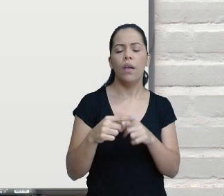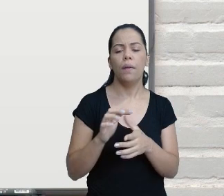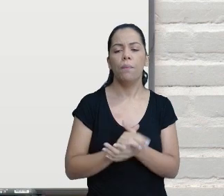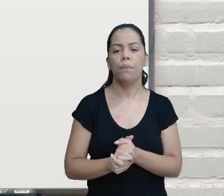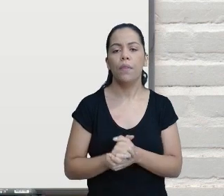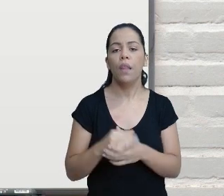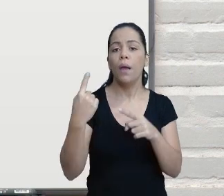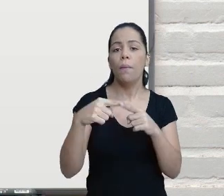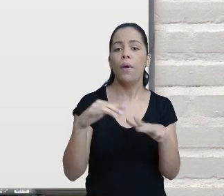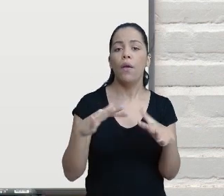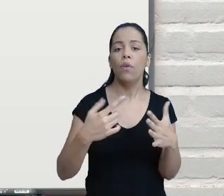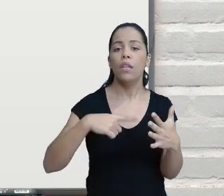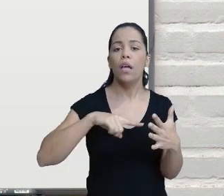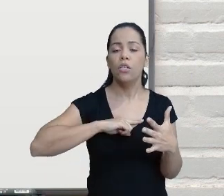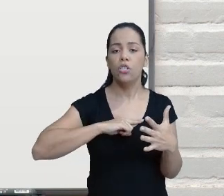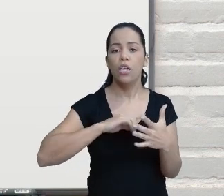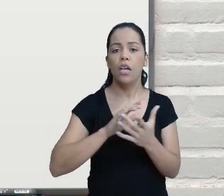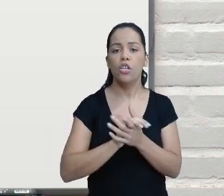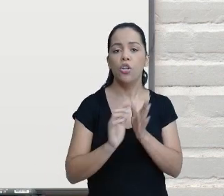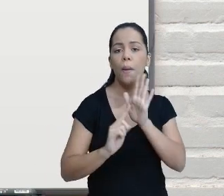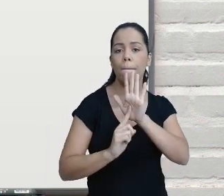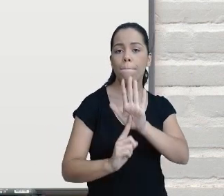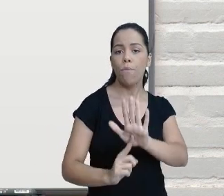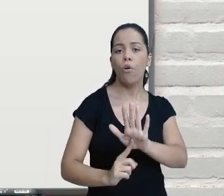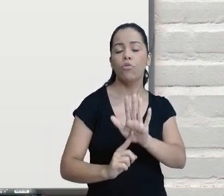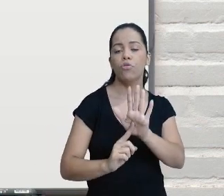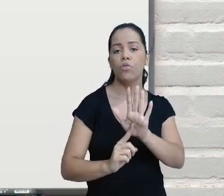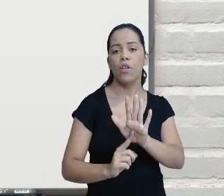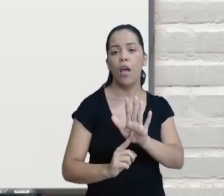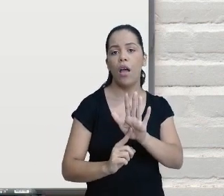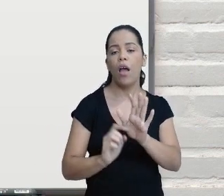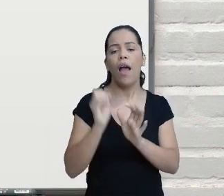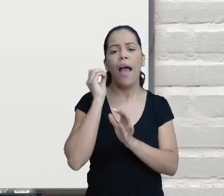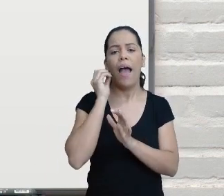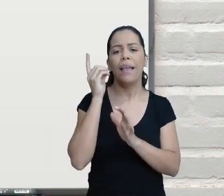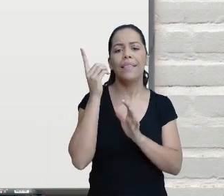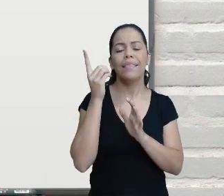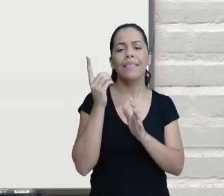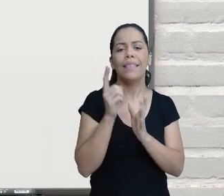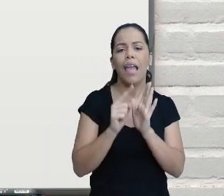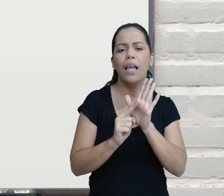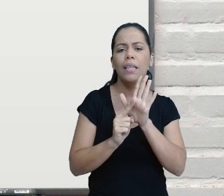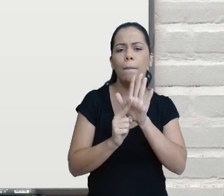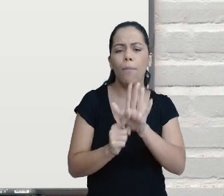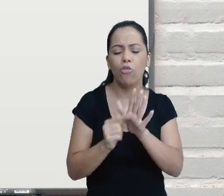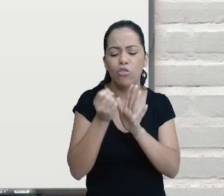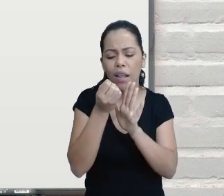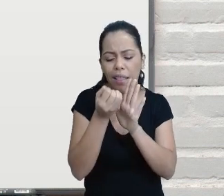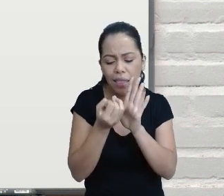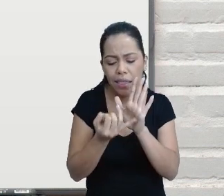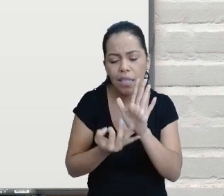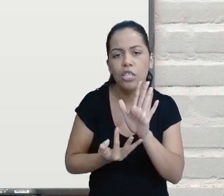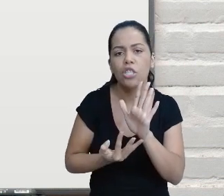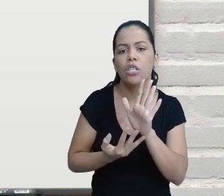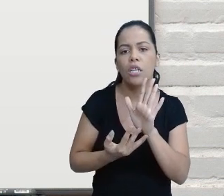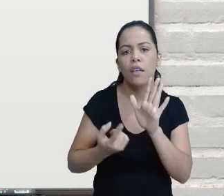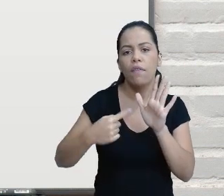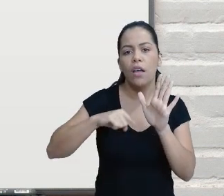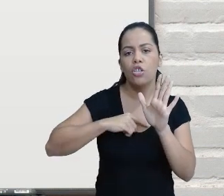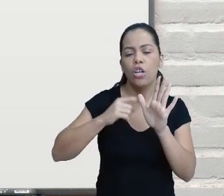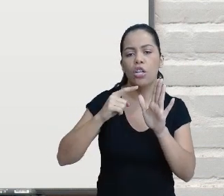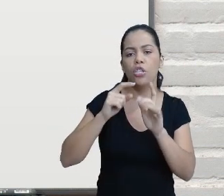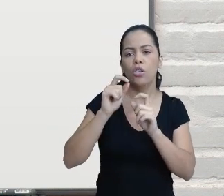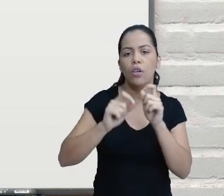Quando a gente destaca essa função descritiva, é porque ela se caracteriza por expor as características ou propriedades de